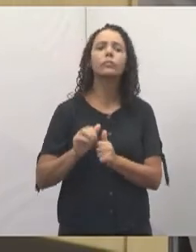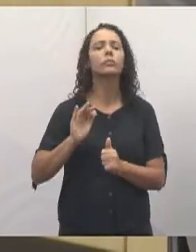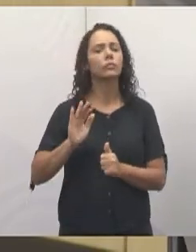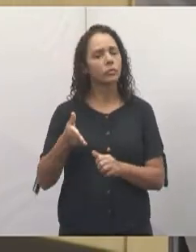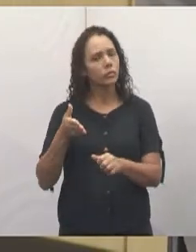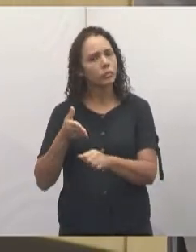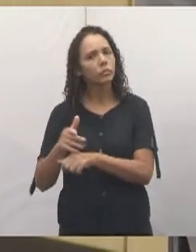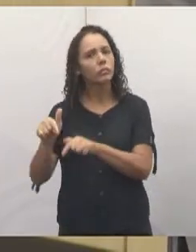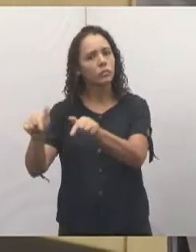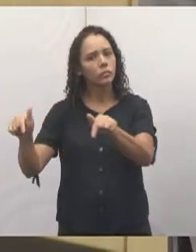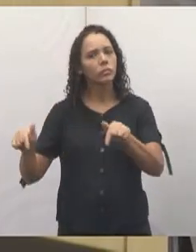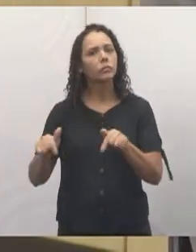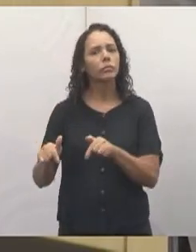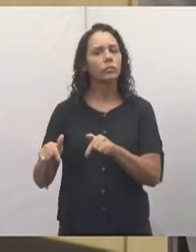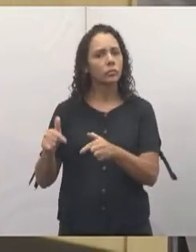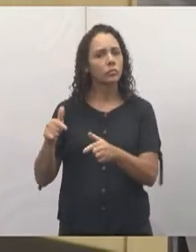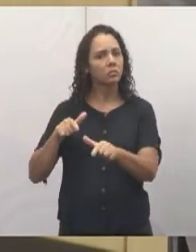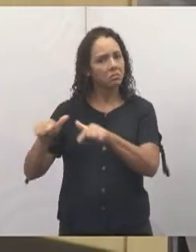escritório com ele e aí surgiu